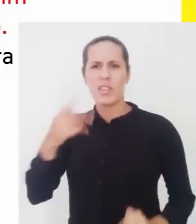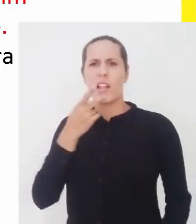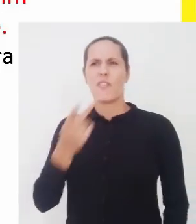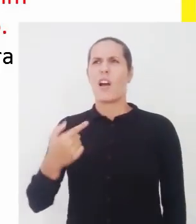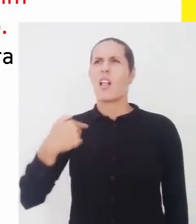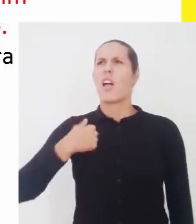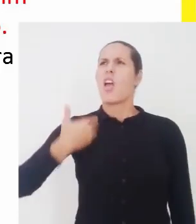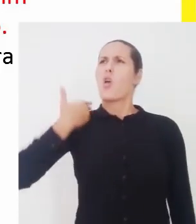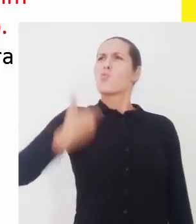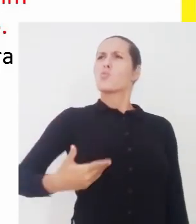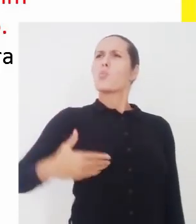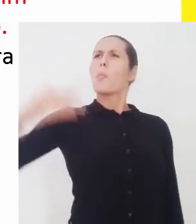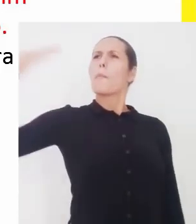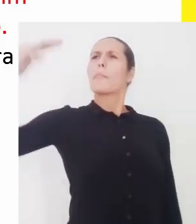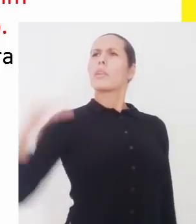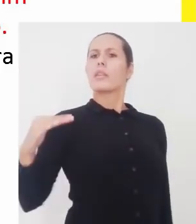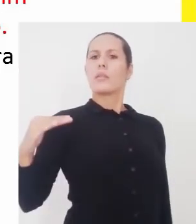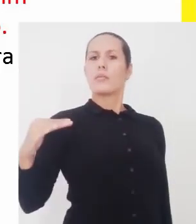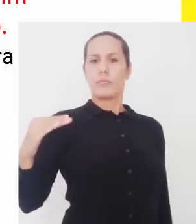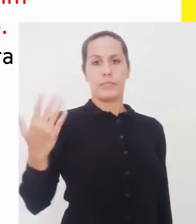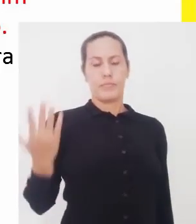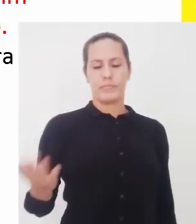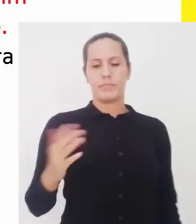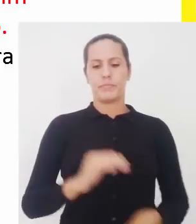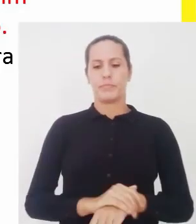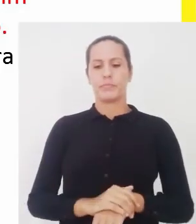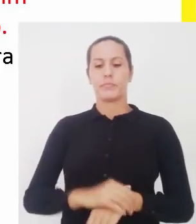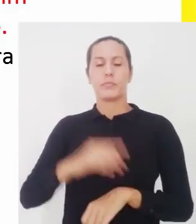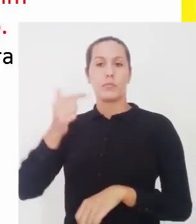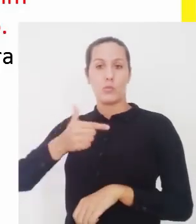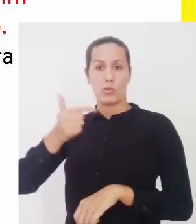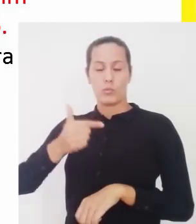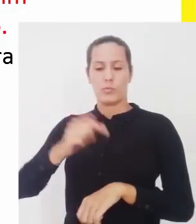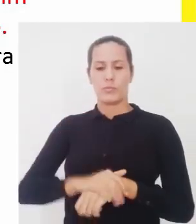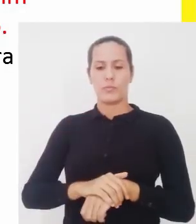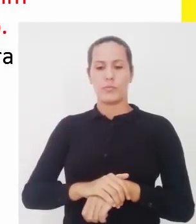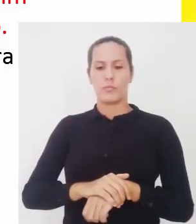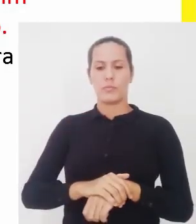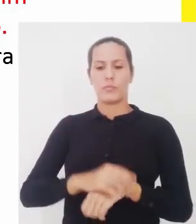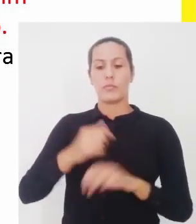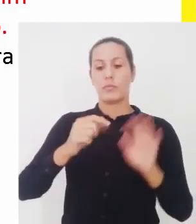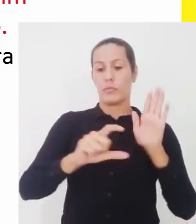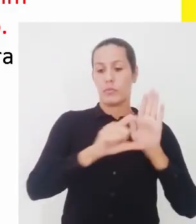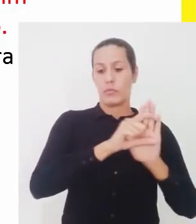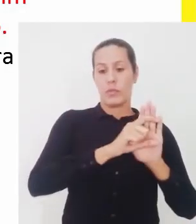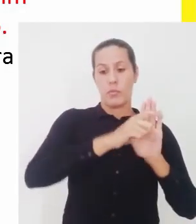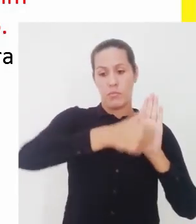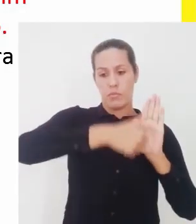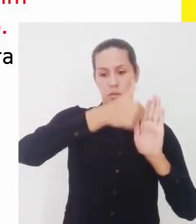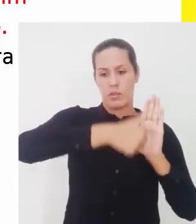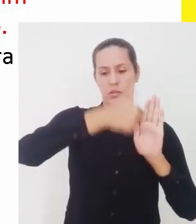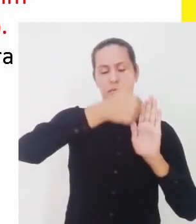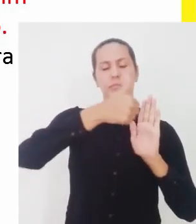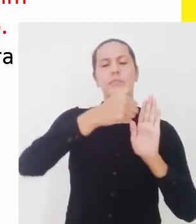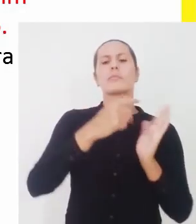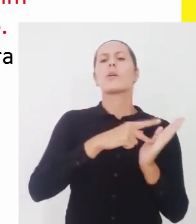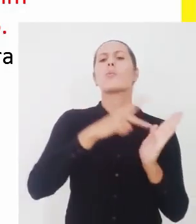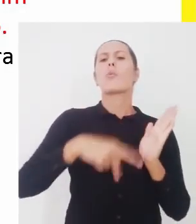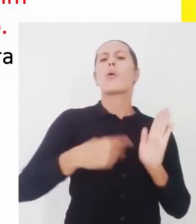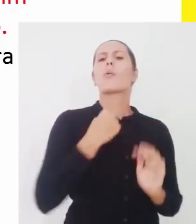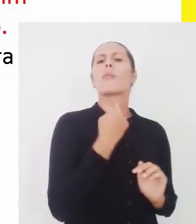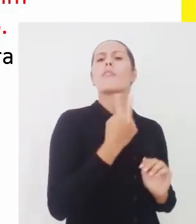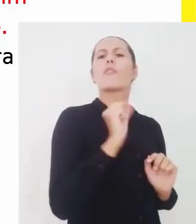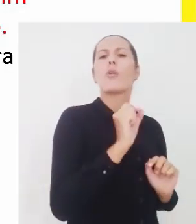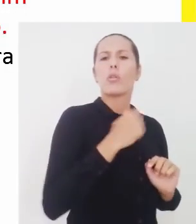primeira estrofe do poema, a voz do poema se mostra zangada com a forma de olhar de outras pessoas. Por quê? Provavelmente porque